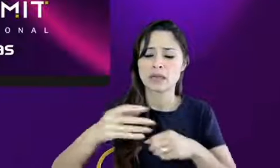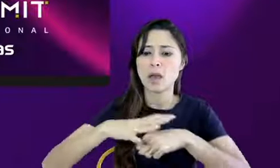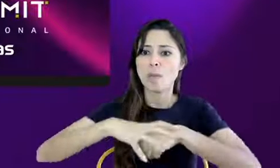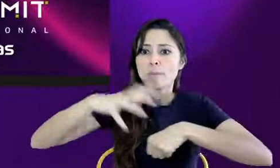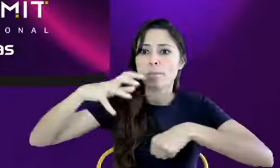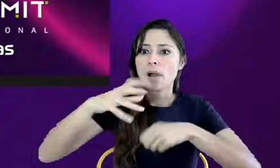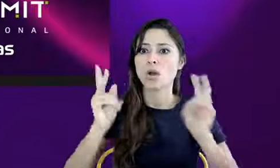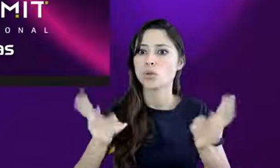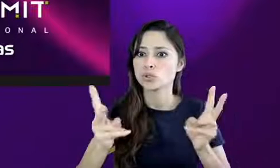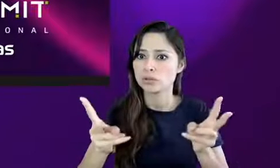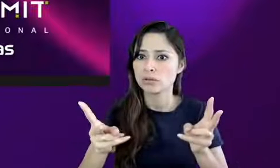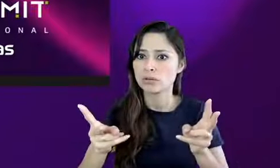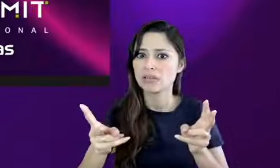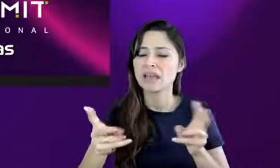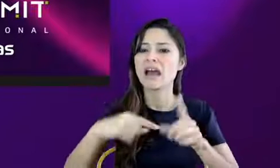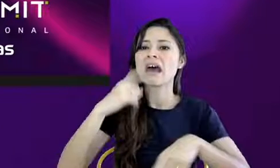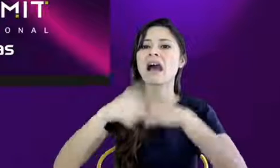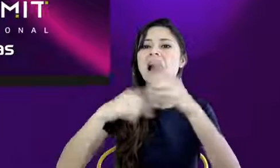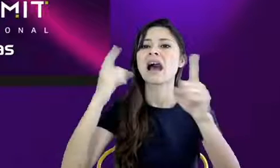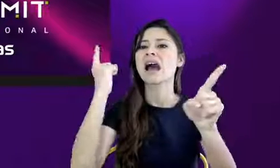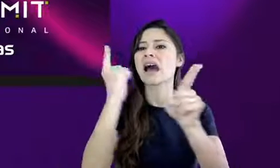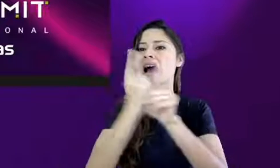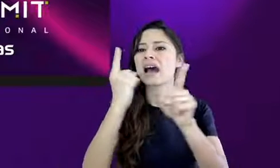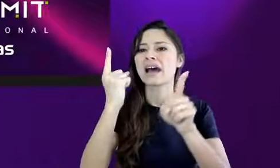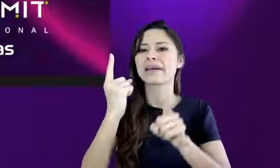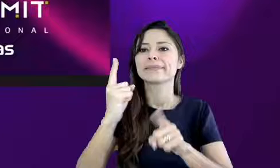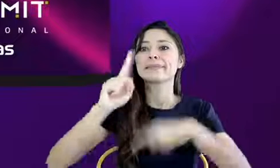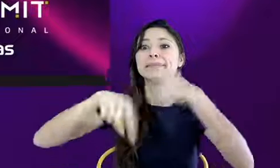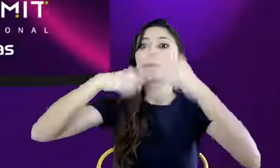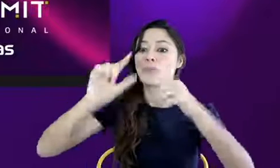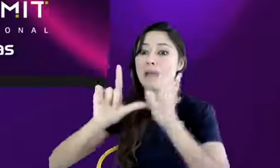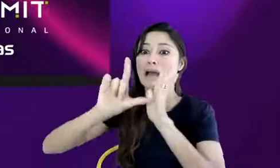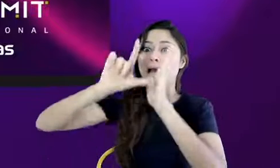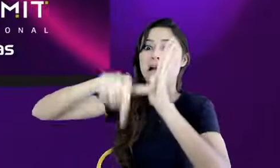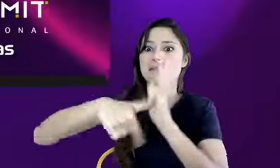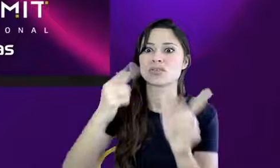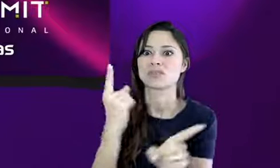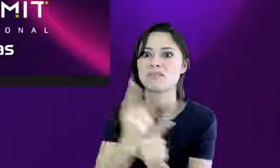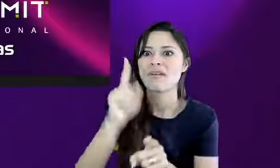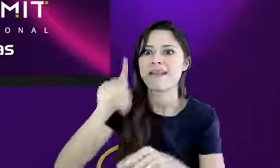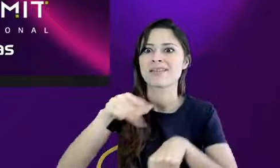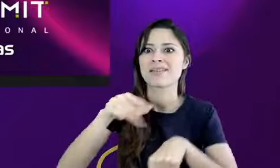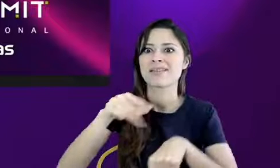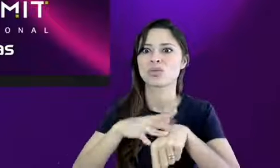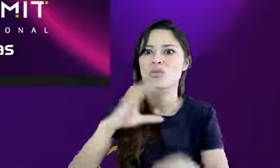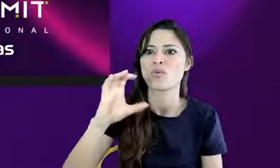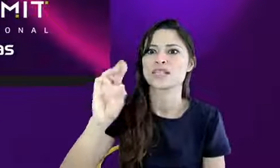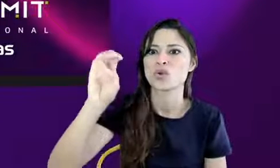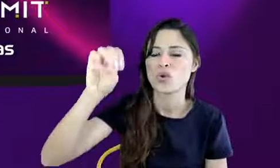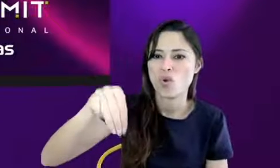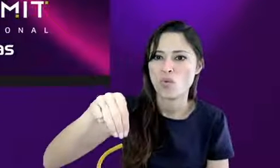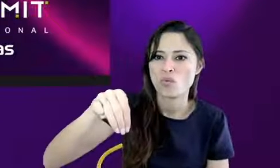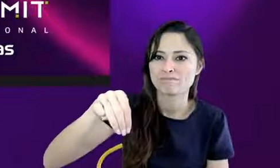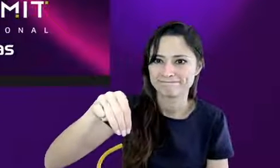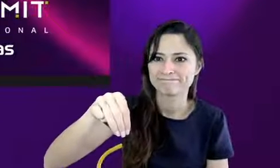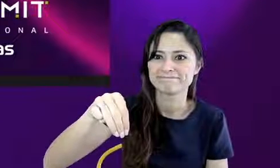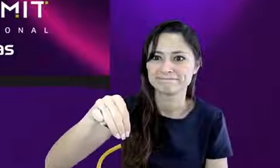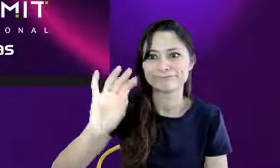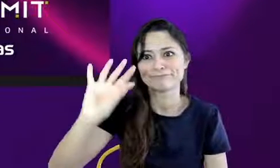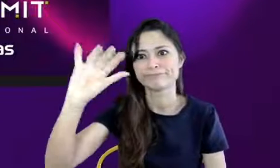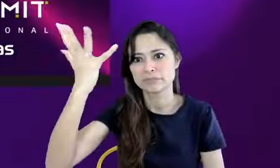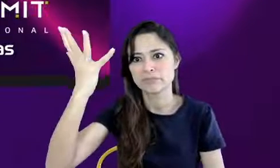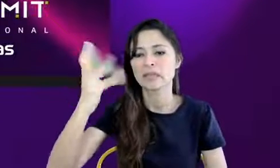que, na verdade, se tratava de uma doença de Crohn, então, nessa condição da doença de Crohn, da bolsa ileal, com